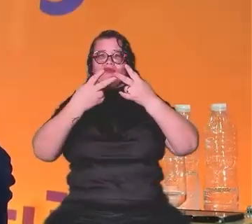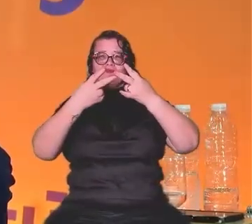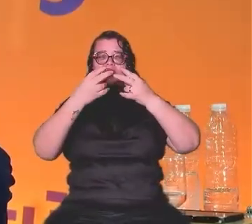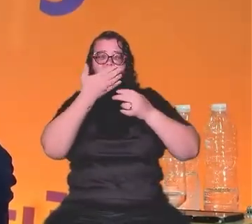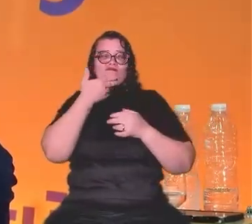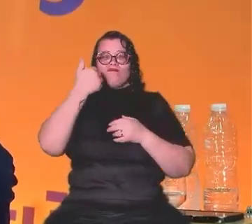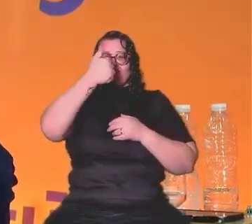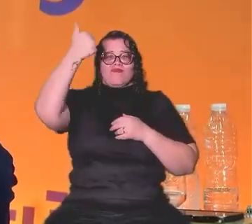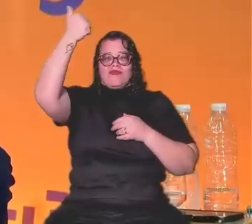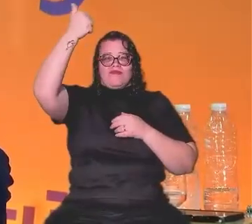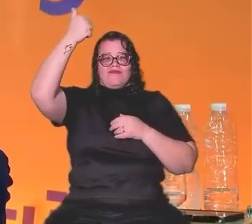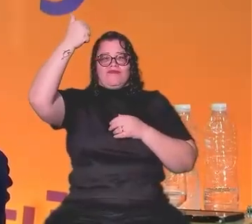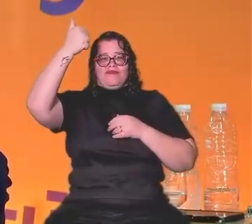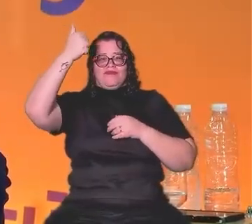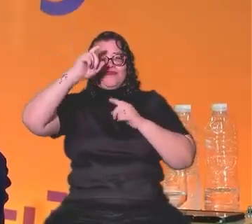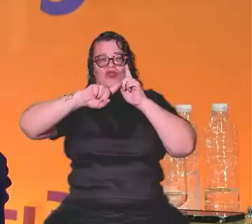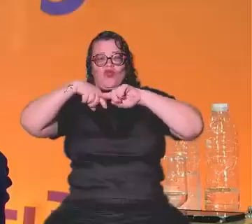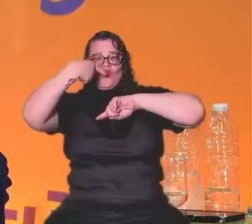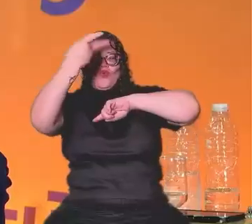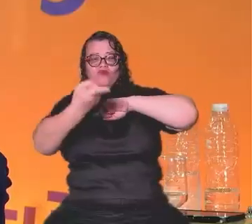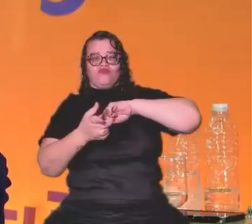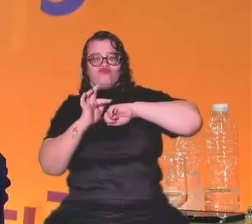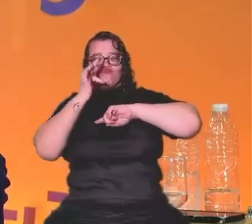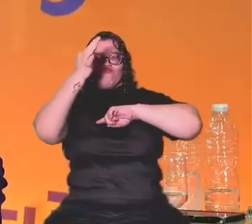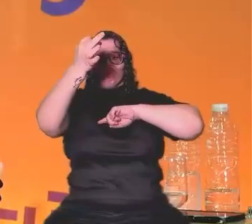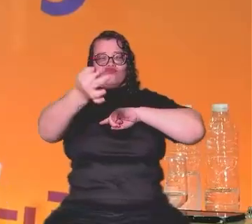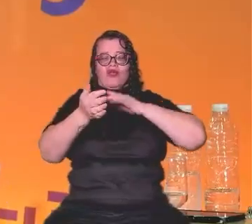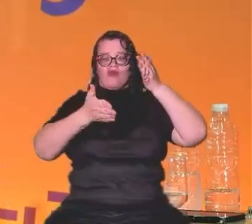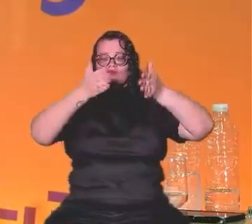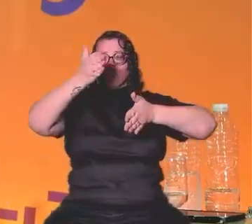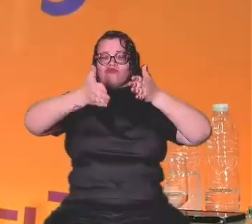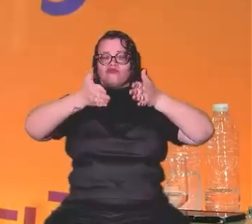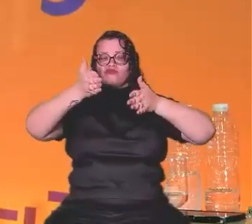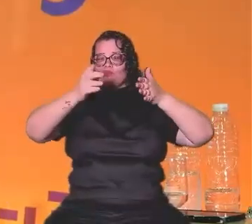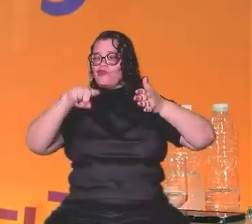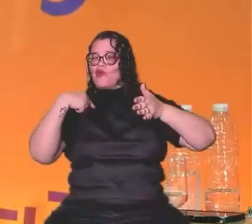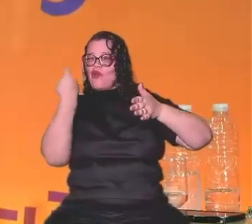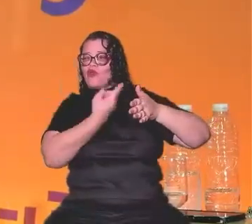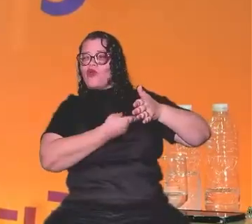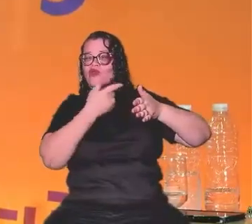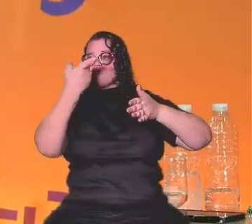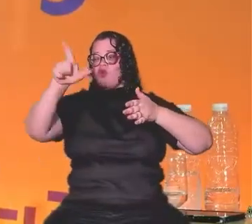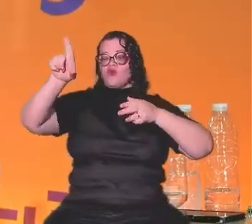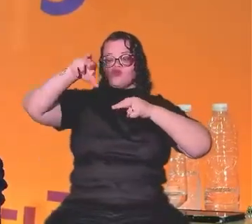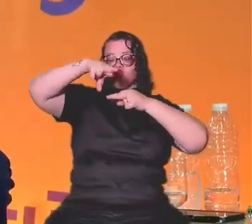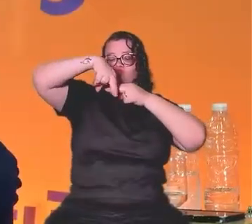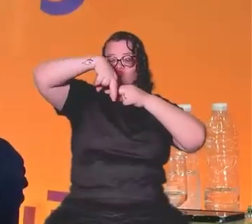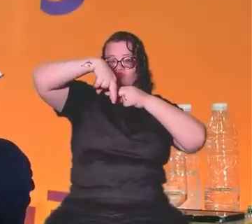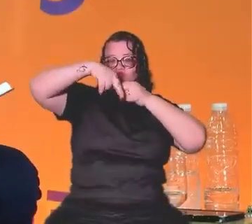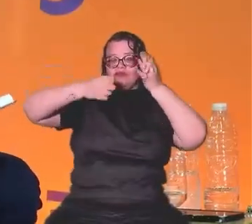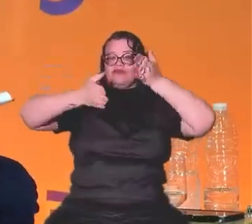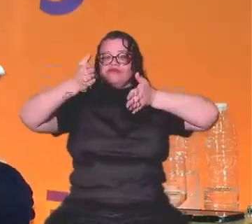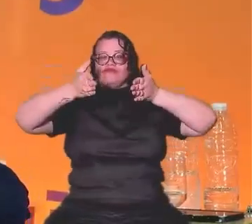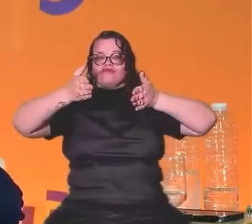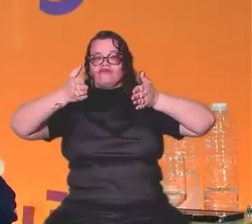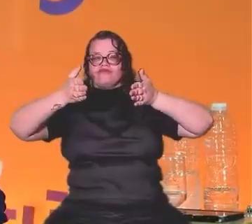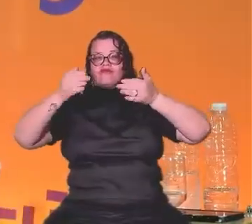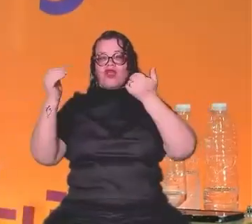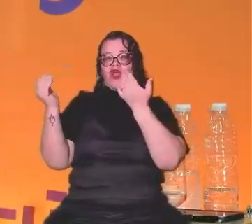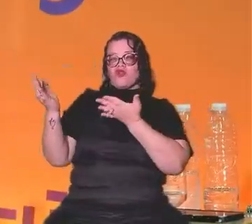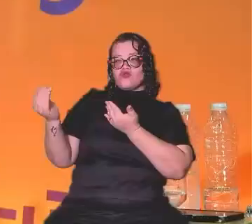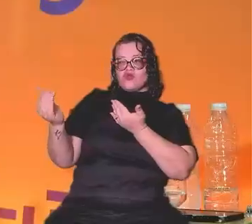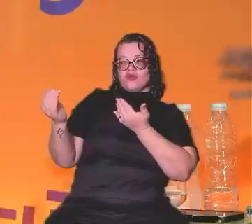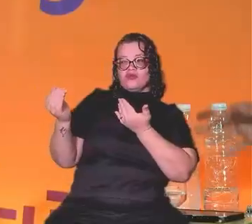de melhoras nos próximos tempos. Nosso tempo ou o tempo de Drummond? Há um entusiasmo da